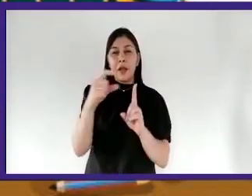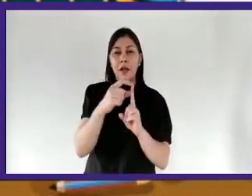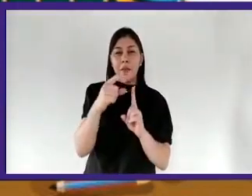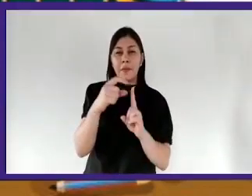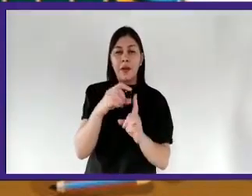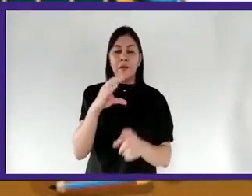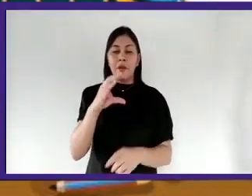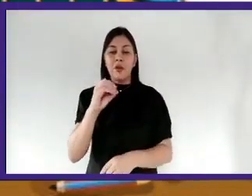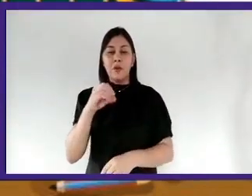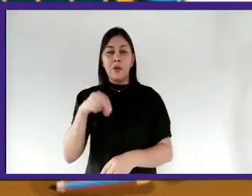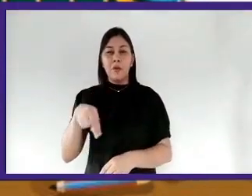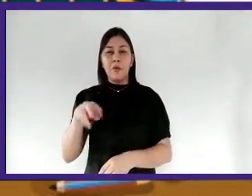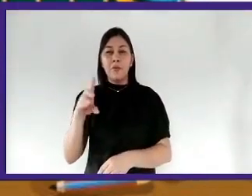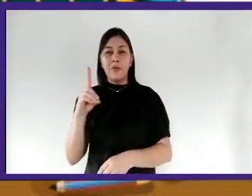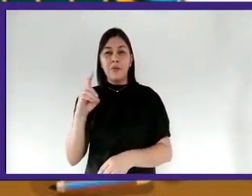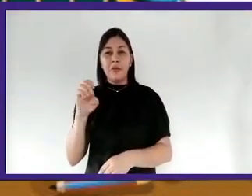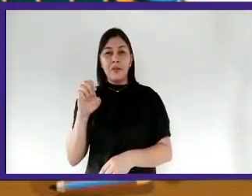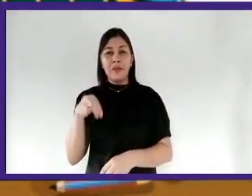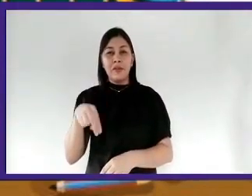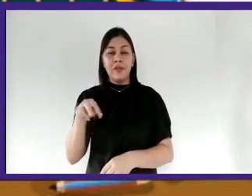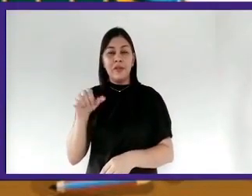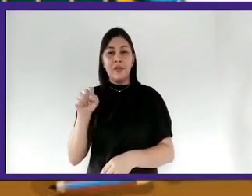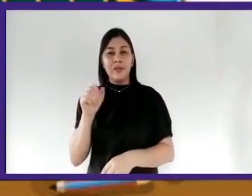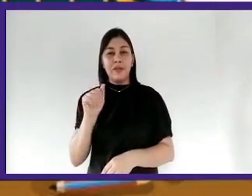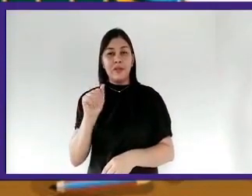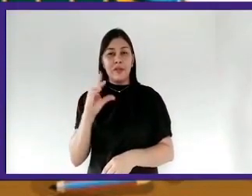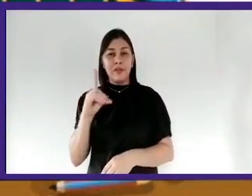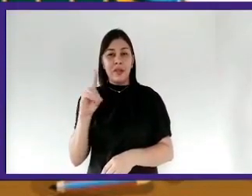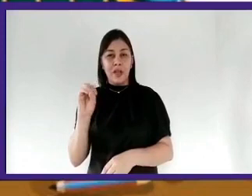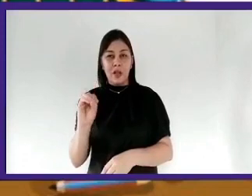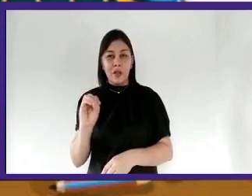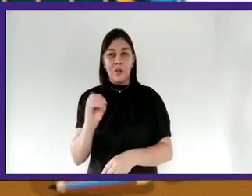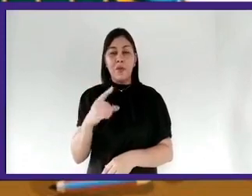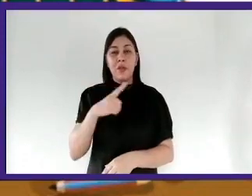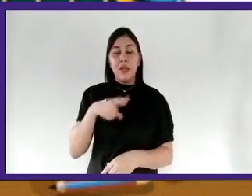palavra condensado, nós temos a vogal O,